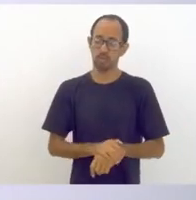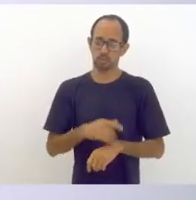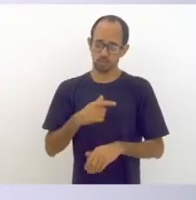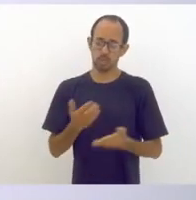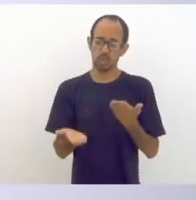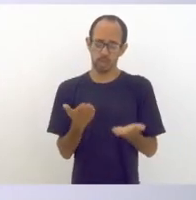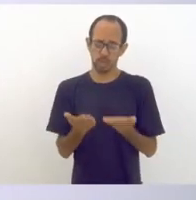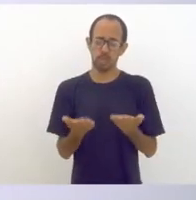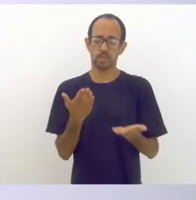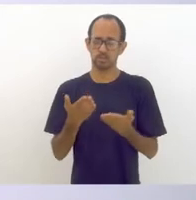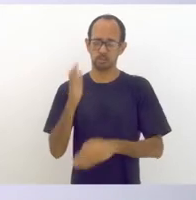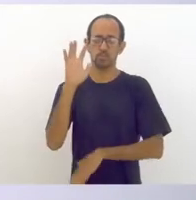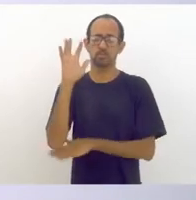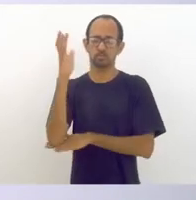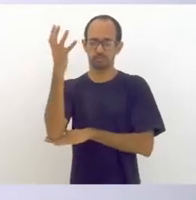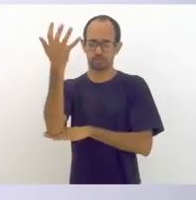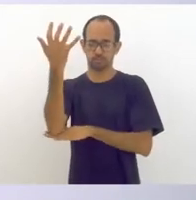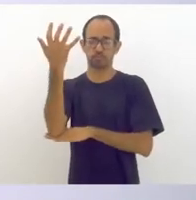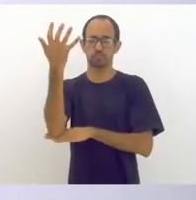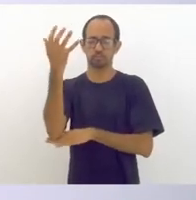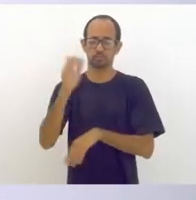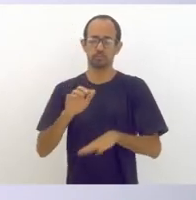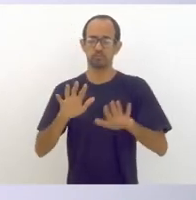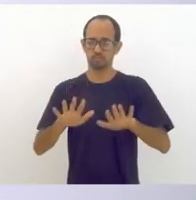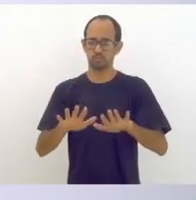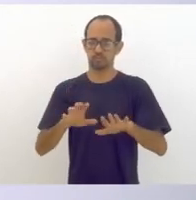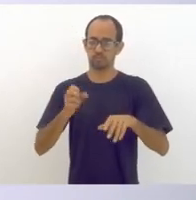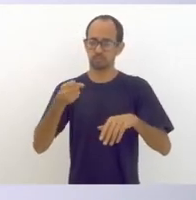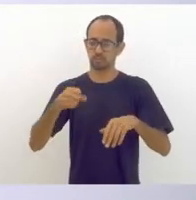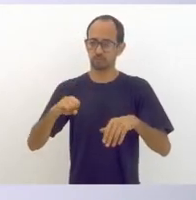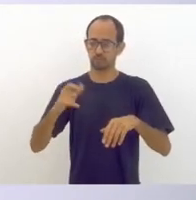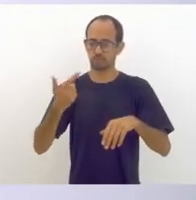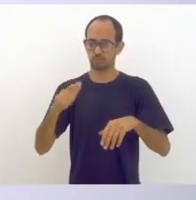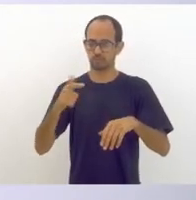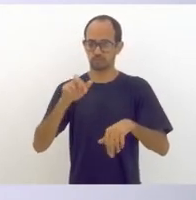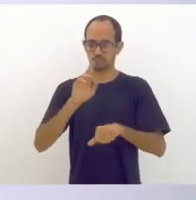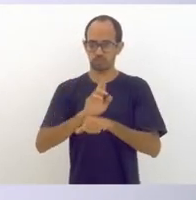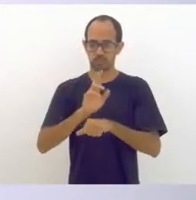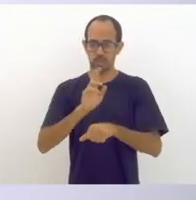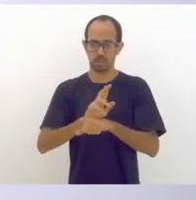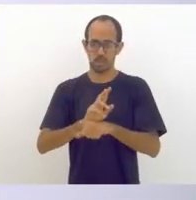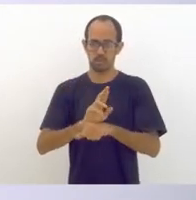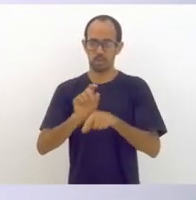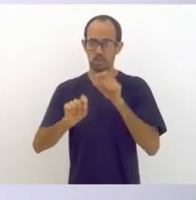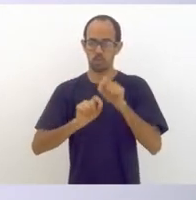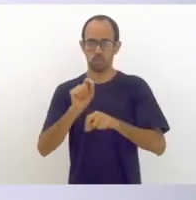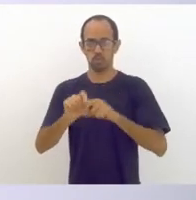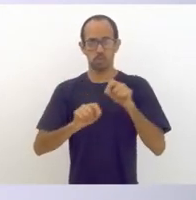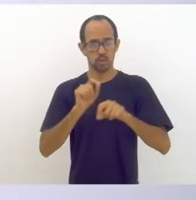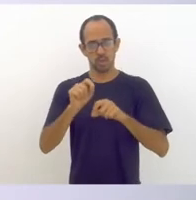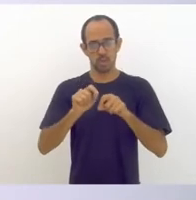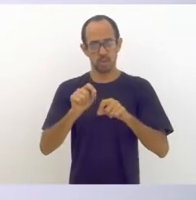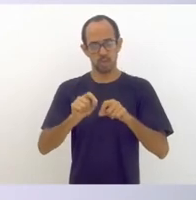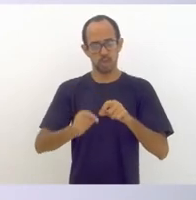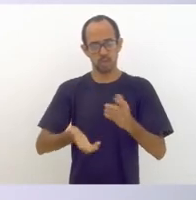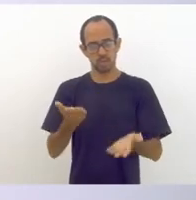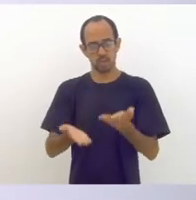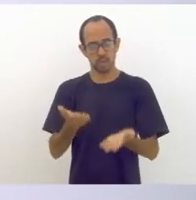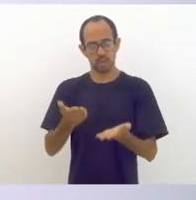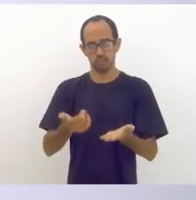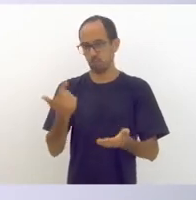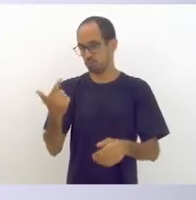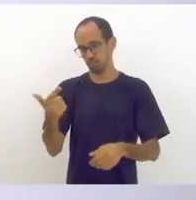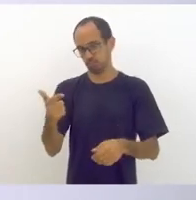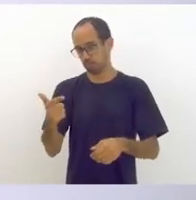meio ambiente graças à reserva, né? Agora, sem a reserva, a harmonização com o meio ambiente não vai continuar acontecendo como